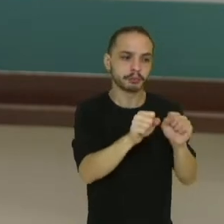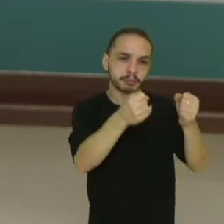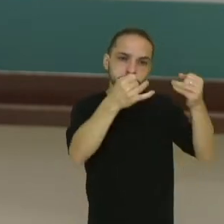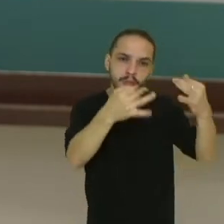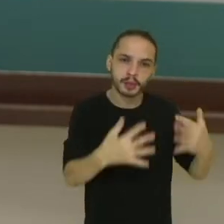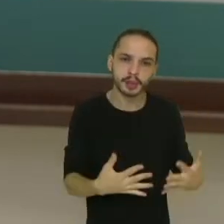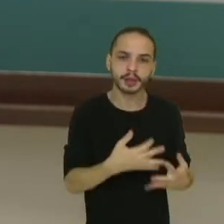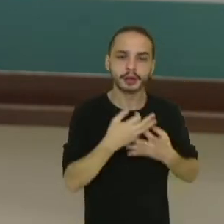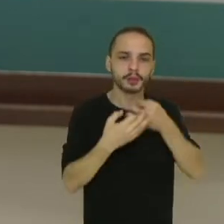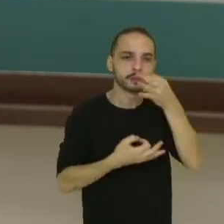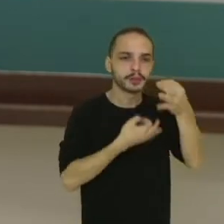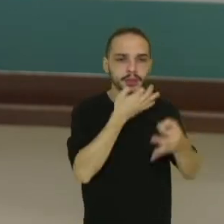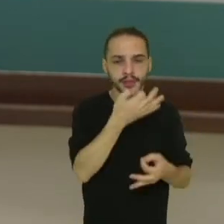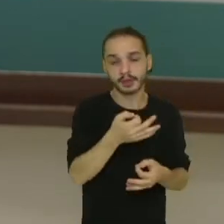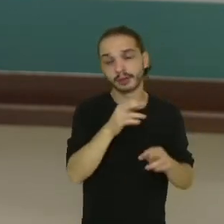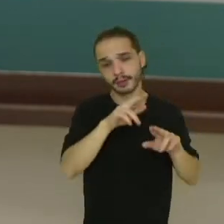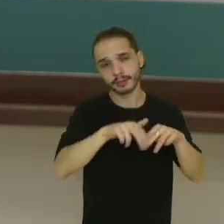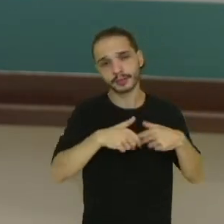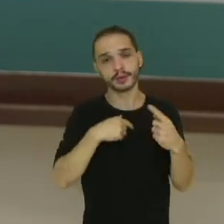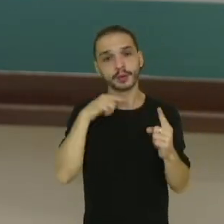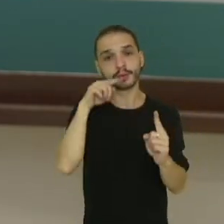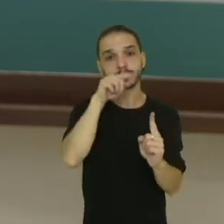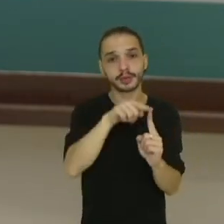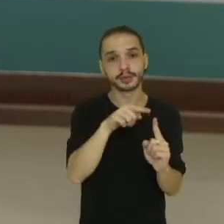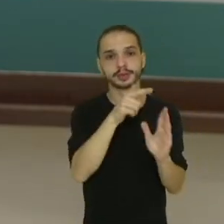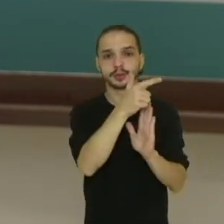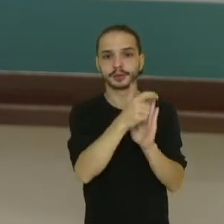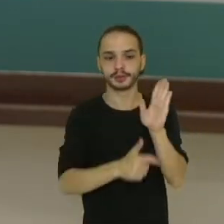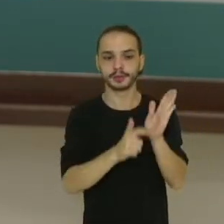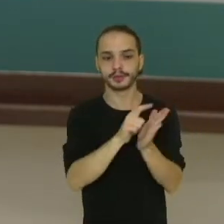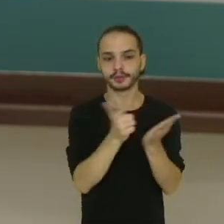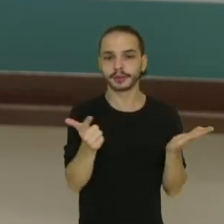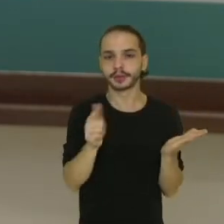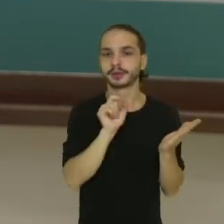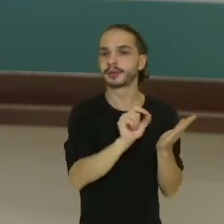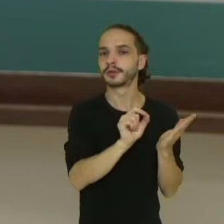certo? Então, um dos objetivos da reportagem pode ser também